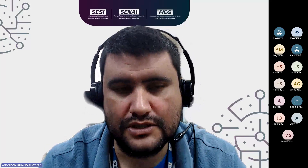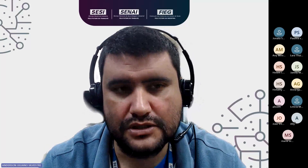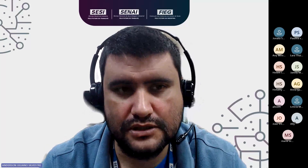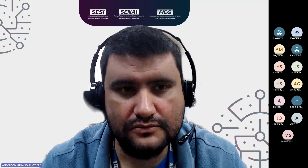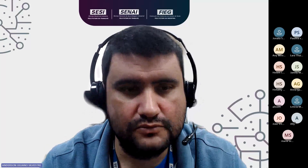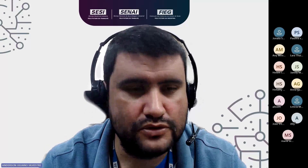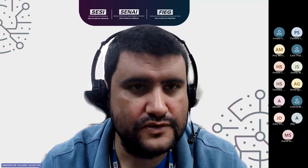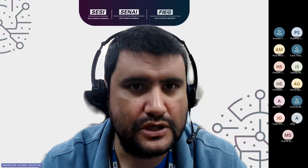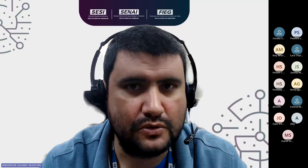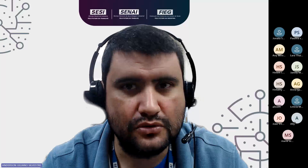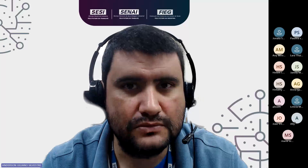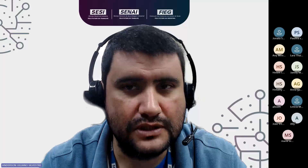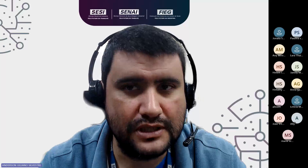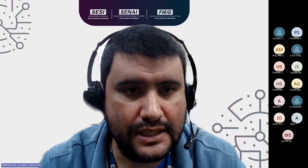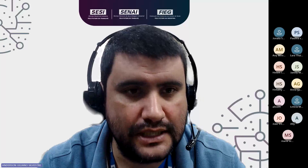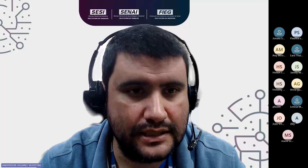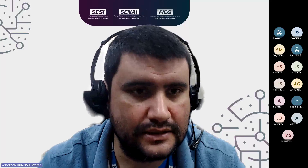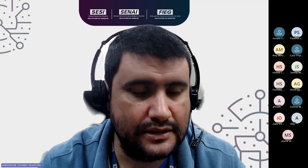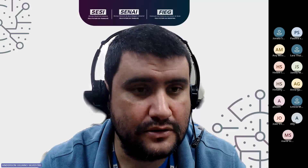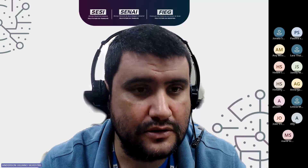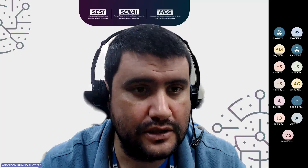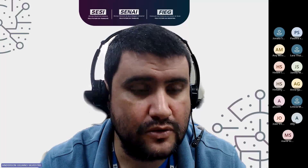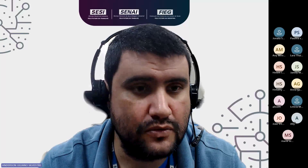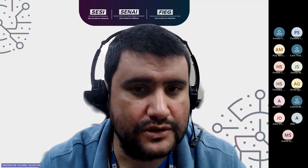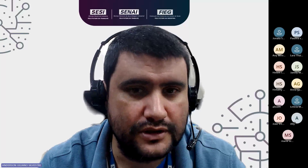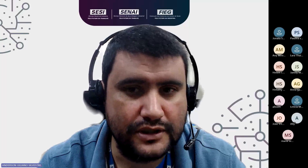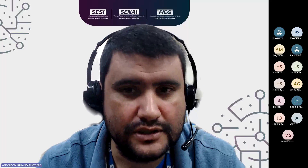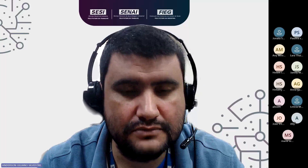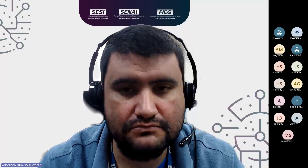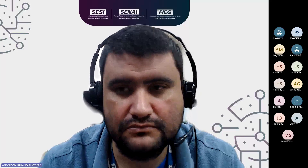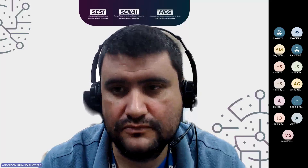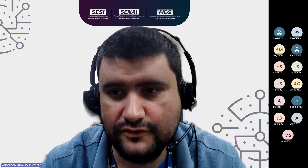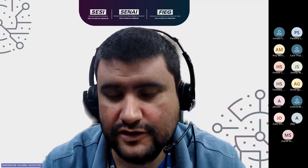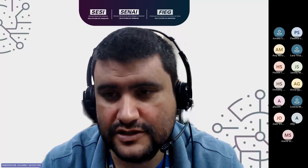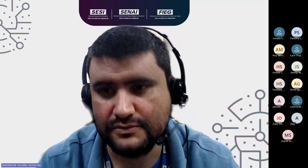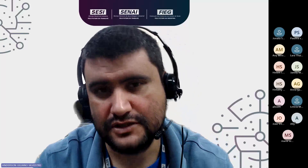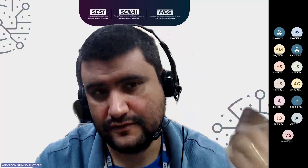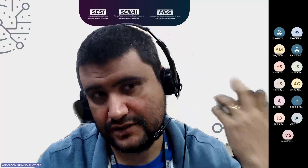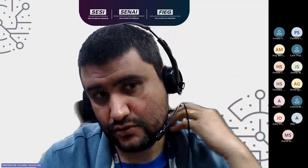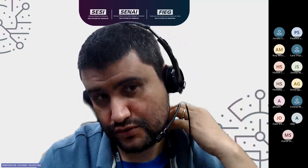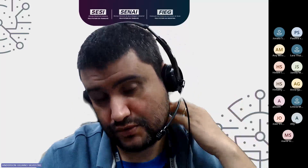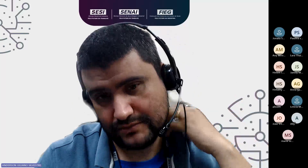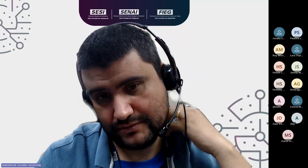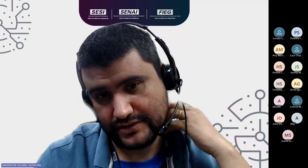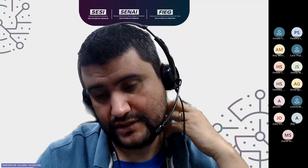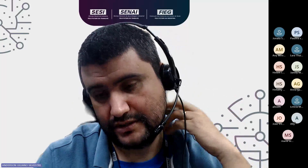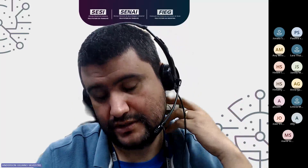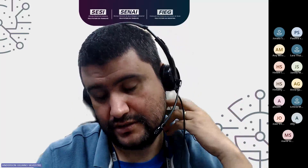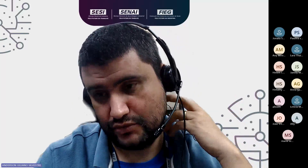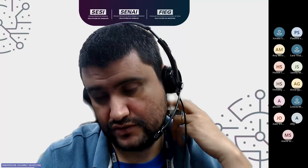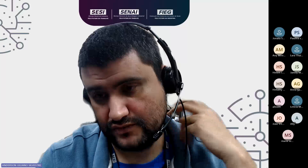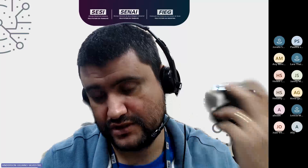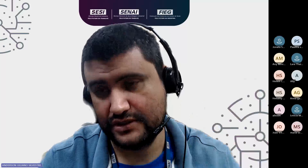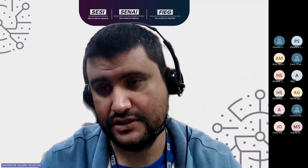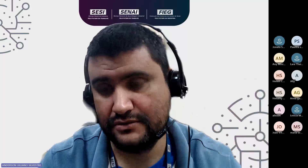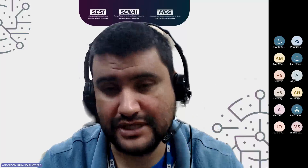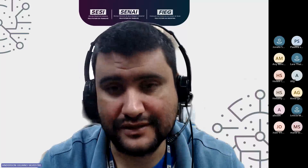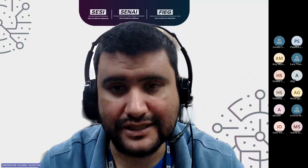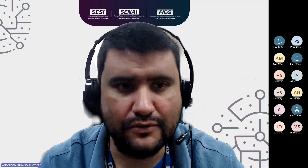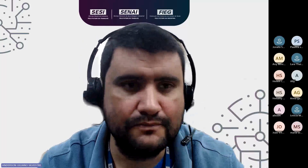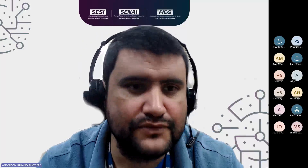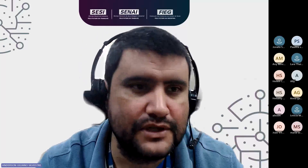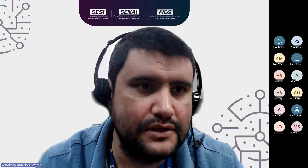Sabe que o plástico aí, do ponto de vista econômico, ele é até ele é em conta, né? E felizmente vai ter alguns problemas, né? Do ponto de